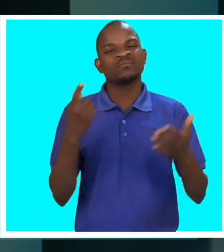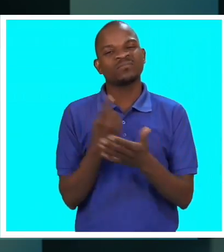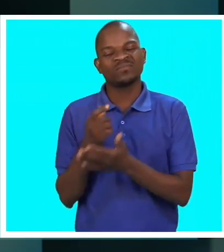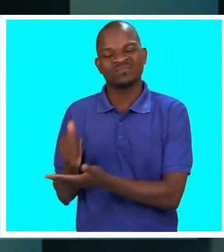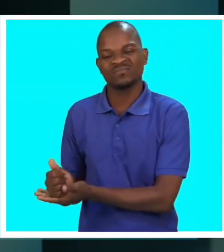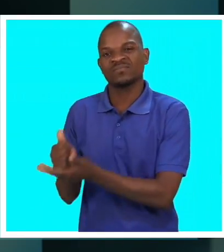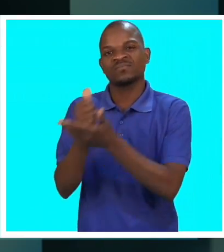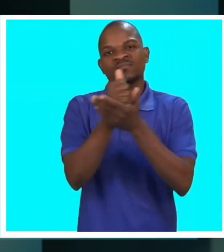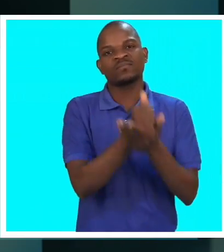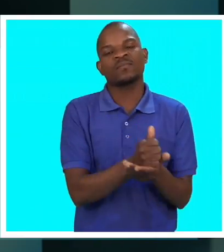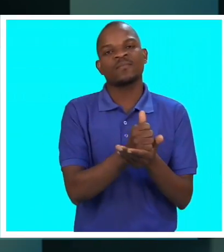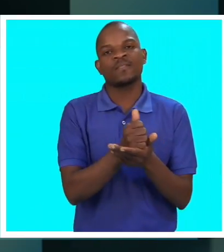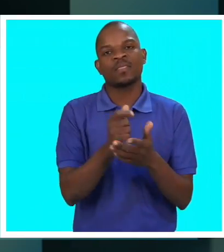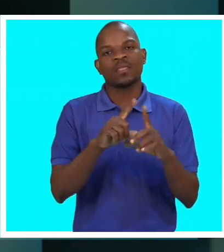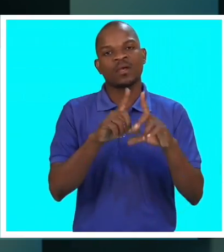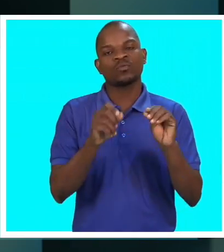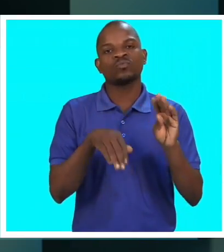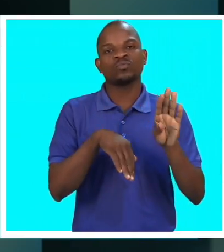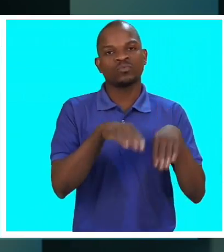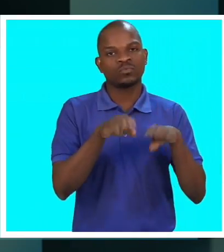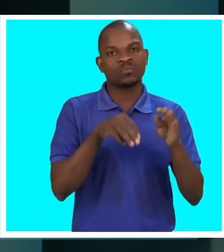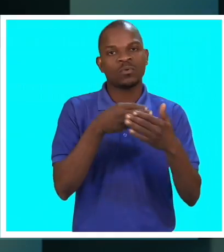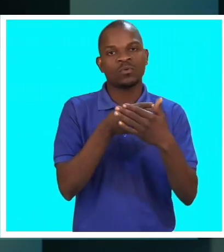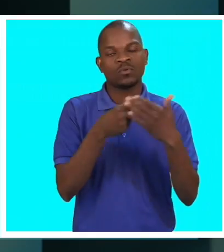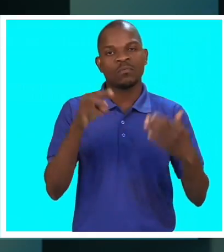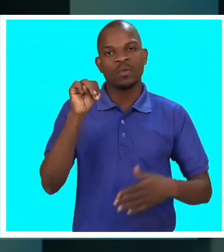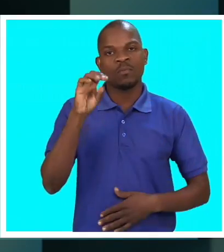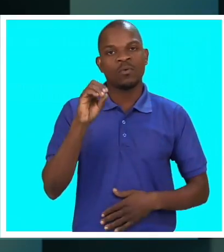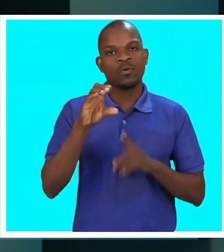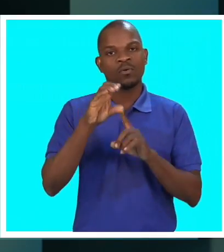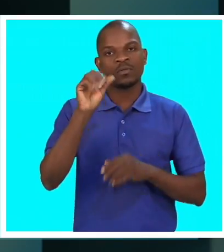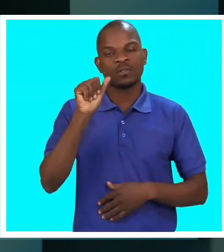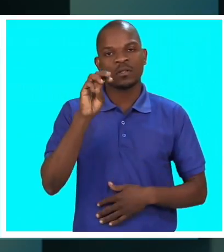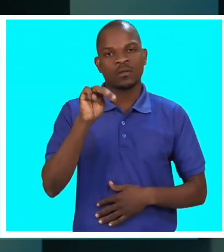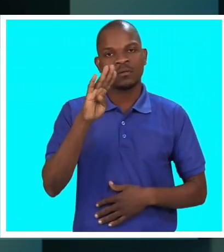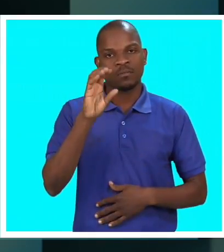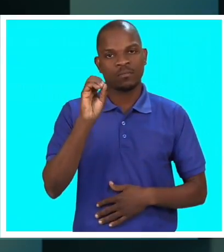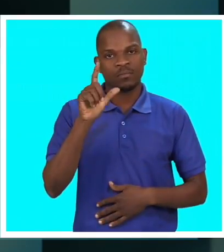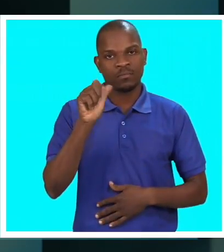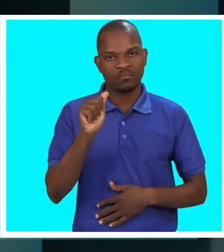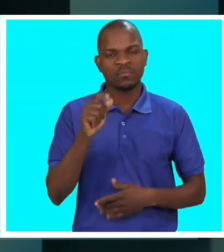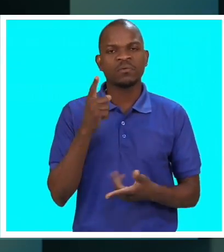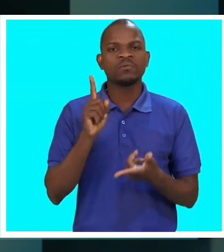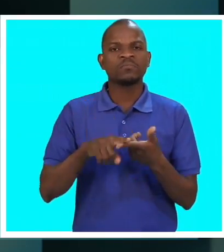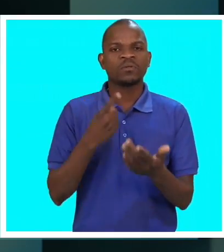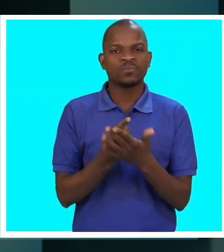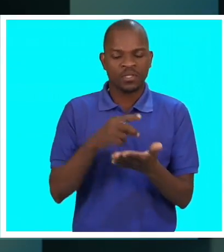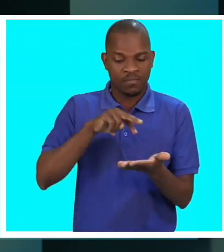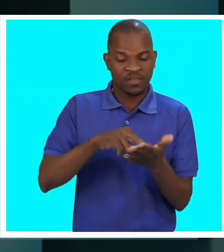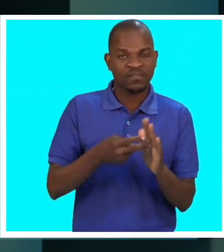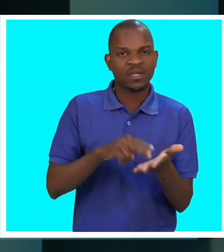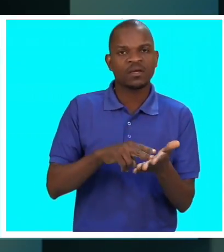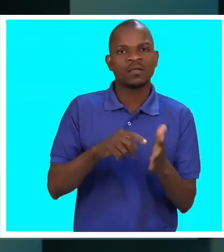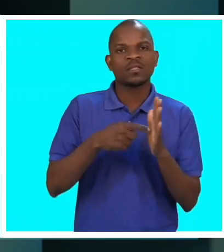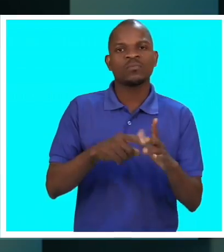apoiem o Moçambola. Que revejam nas suas planificações da sua responsabilidade